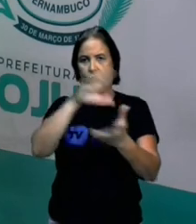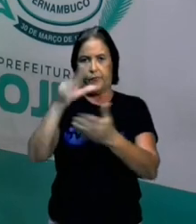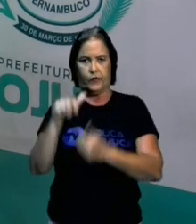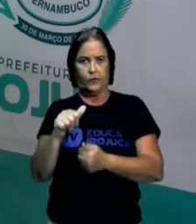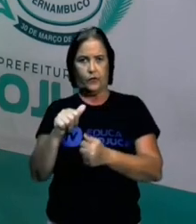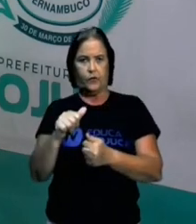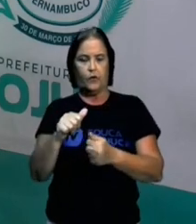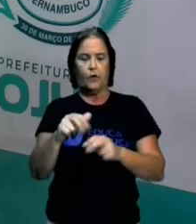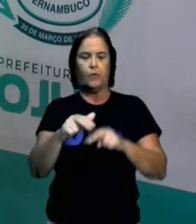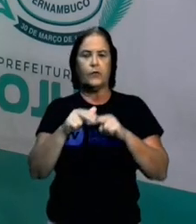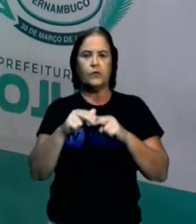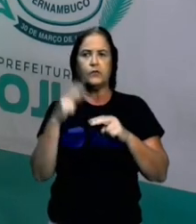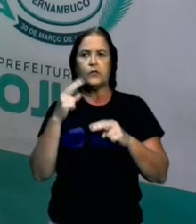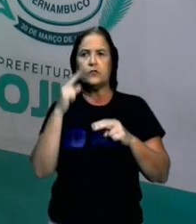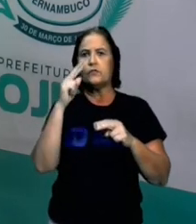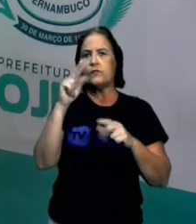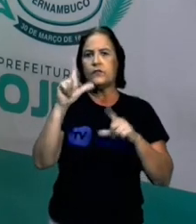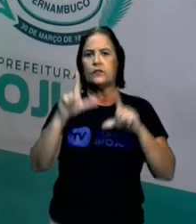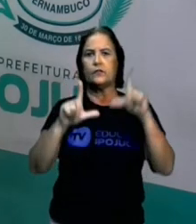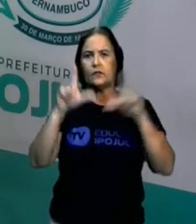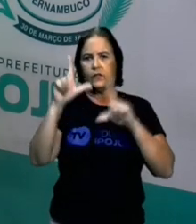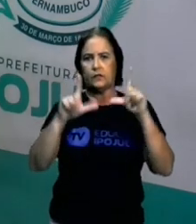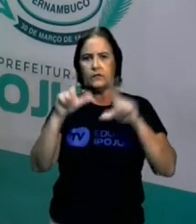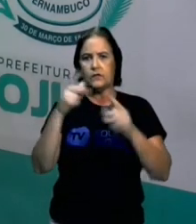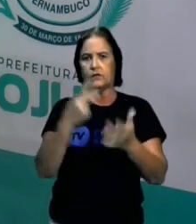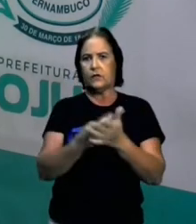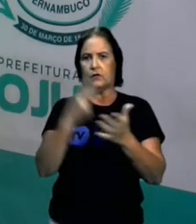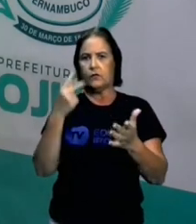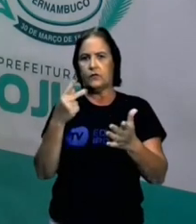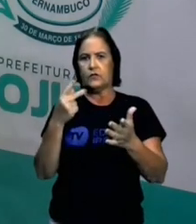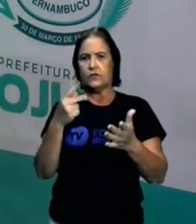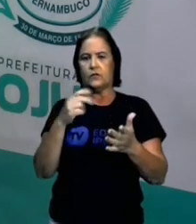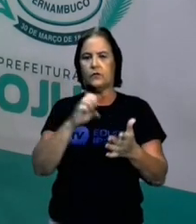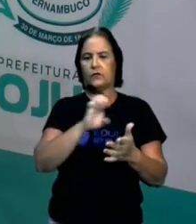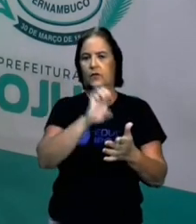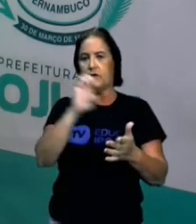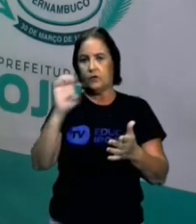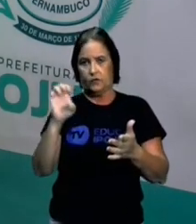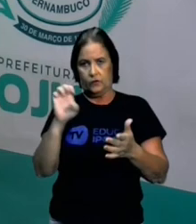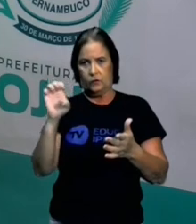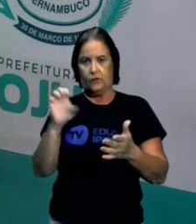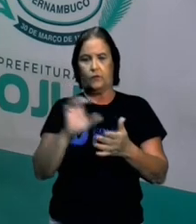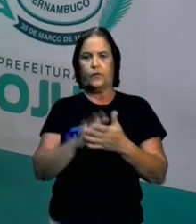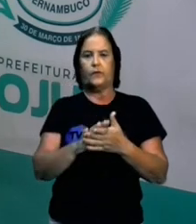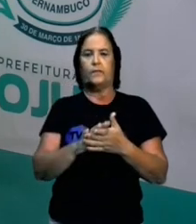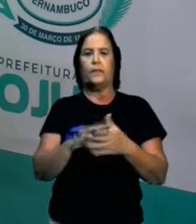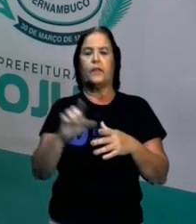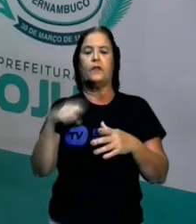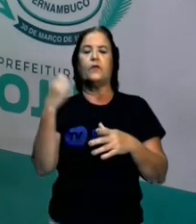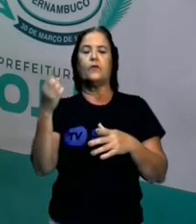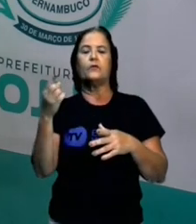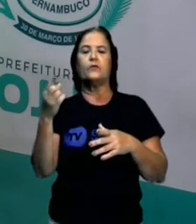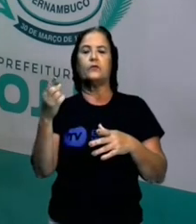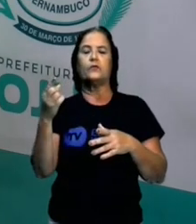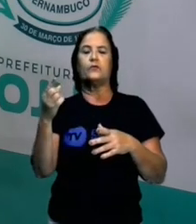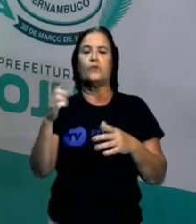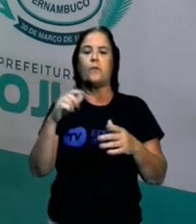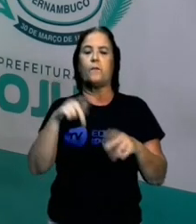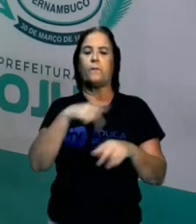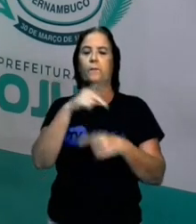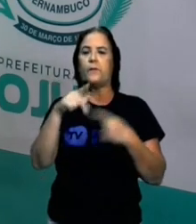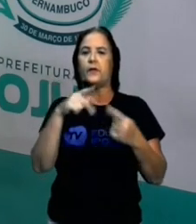uma transmissão na televisão que se passa na Europa, que se passa em países da Ásia, às vezes